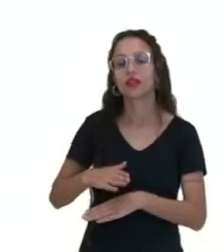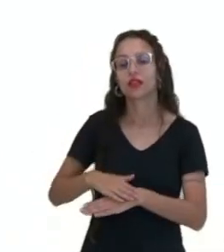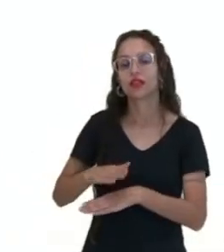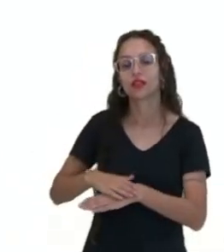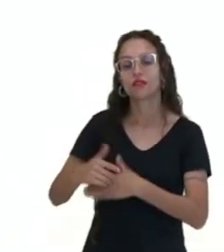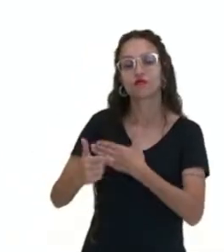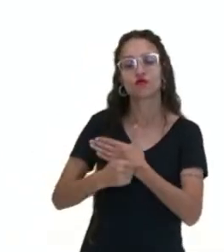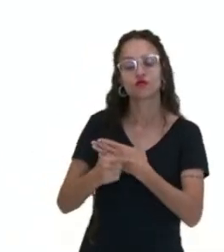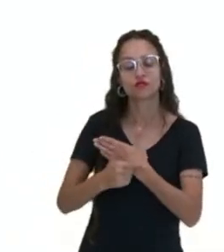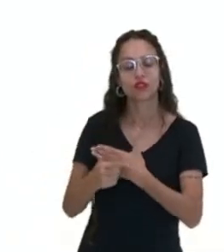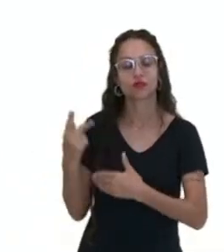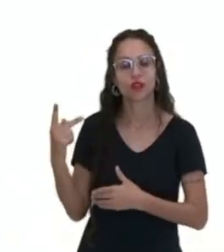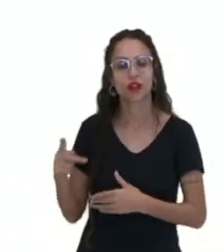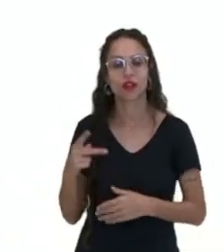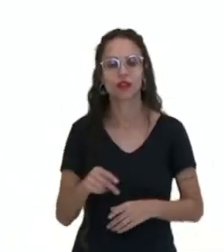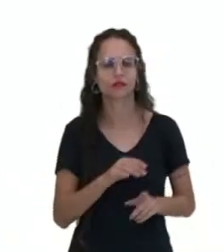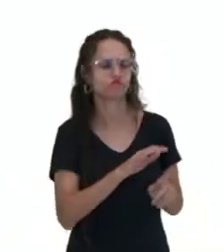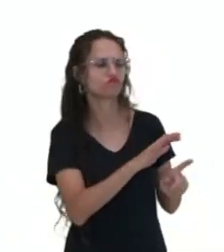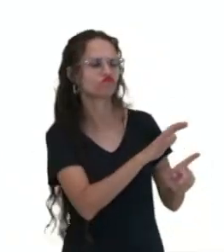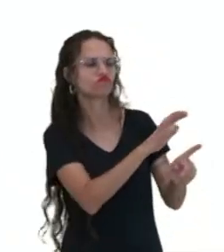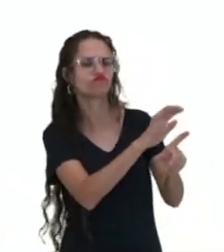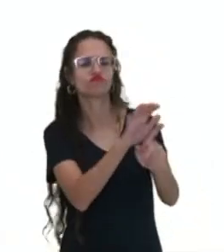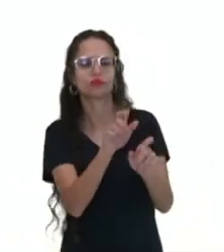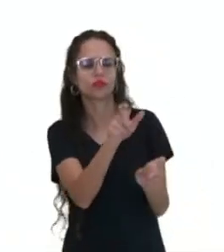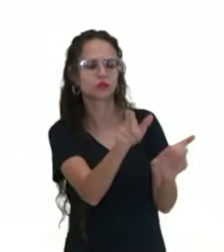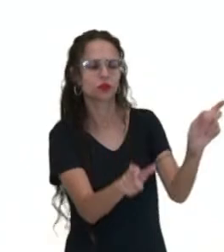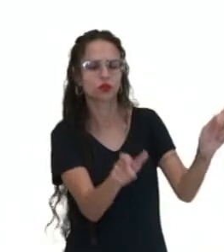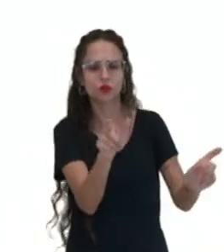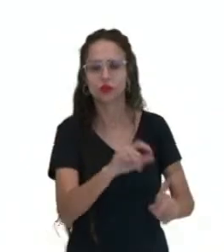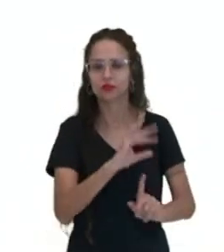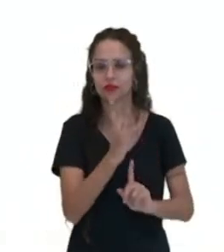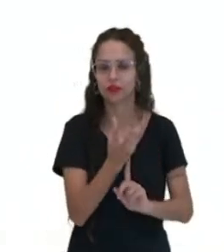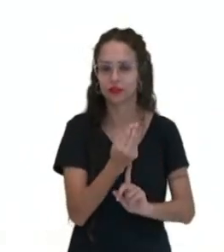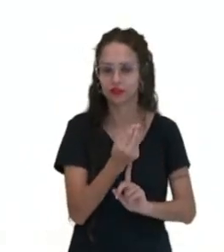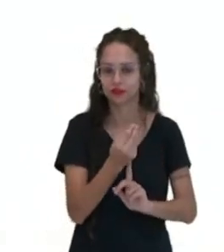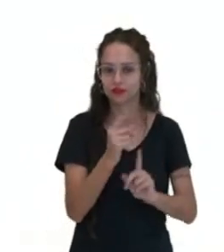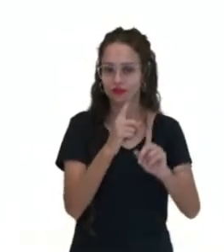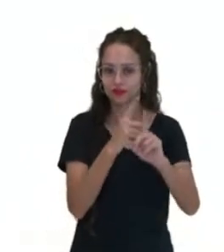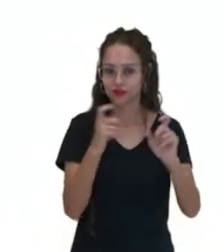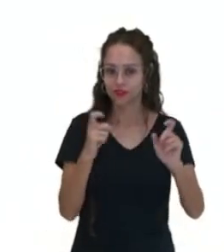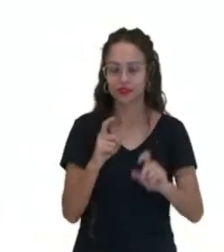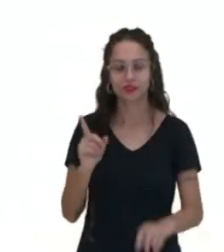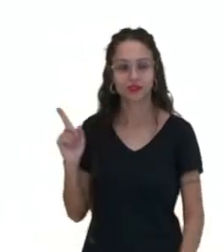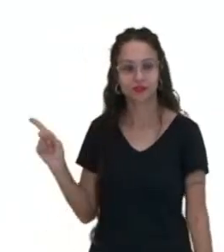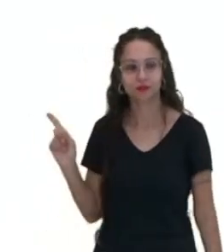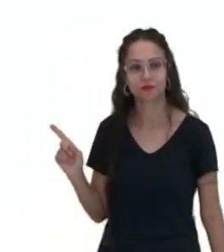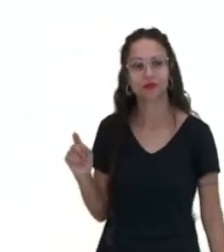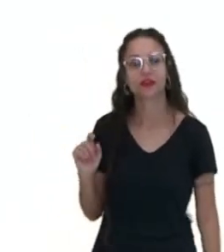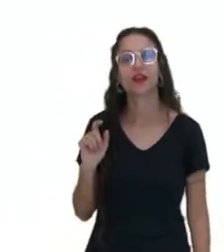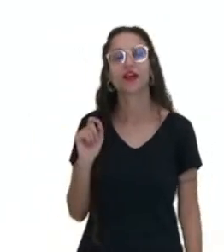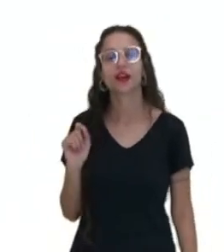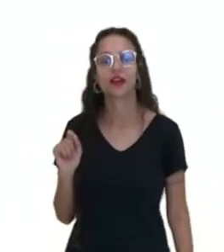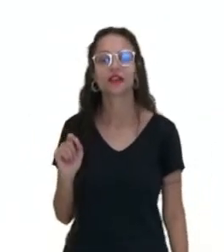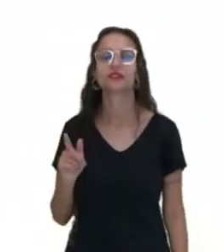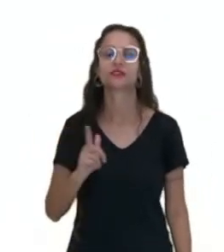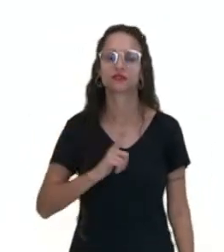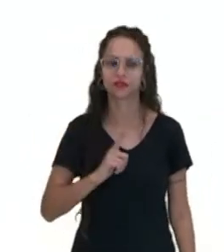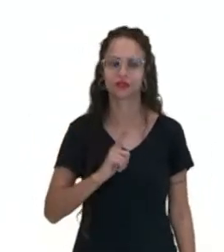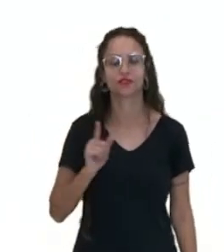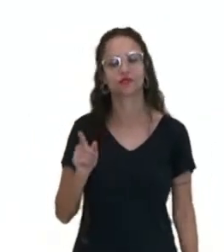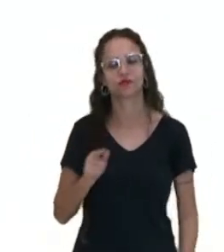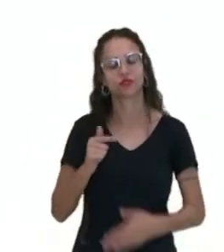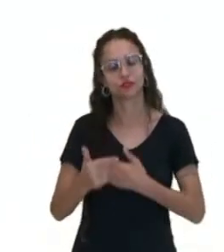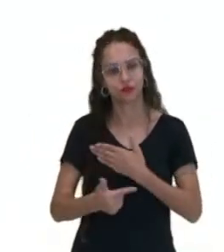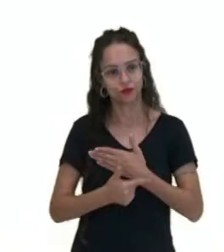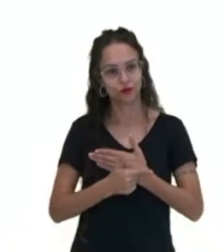das irmãs eram inspirar os homens nas artes, na ciência. E a Clio, a E9, viu? Nove musas, ela tinha essa